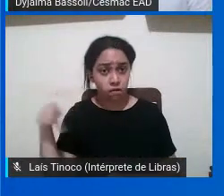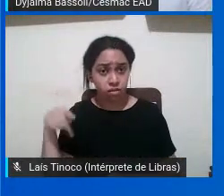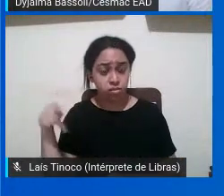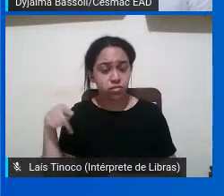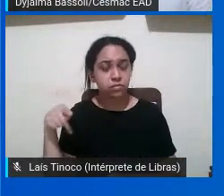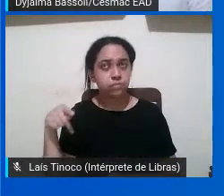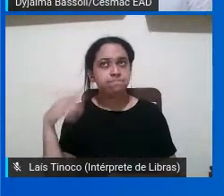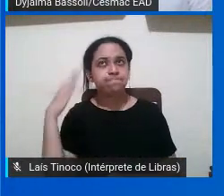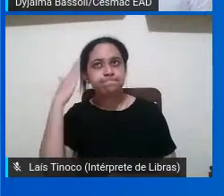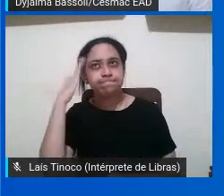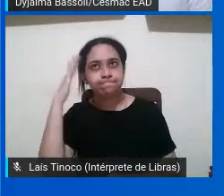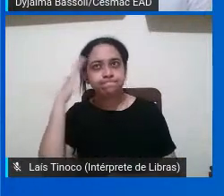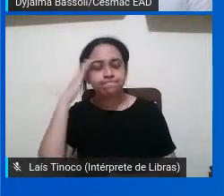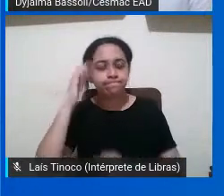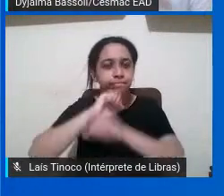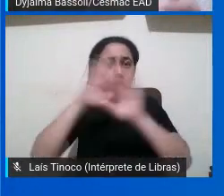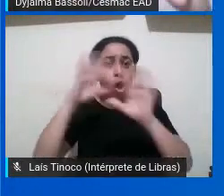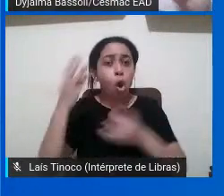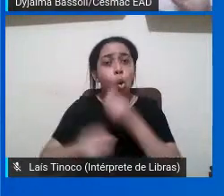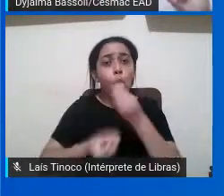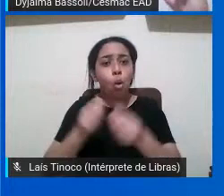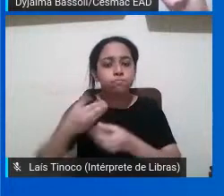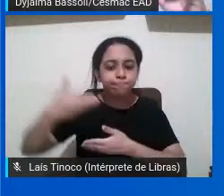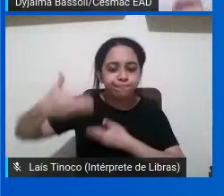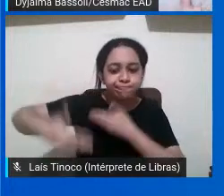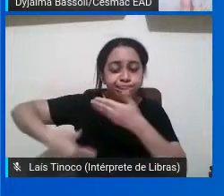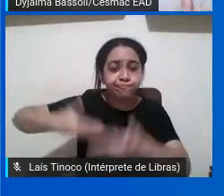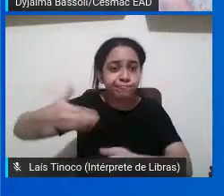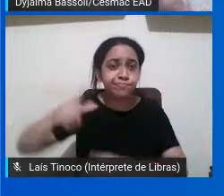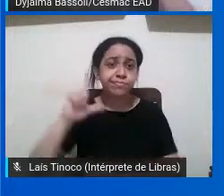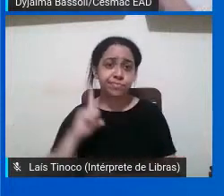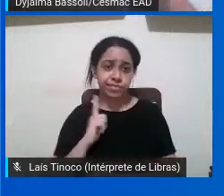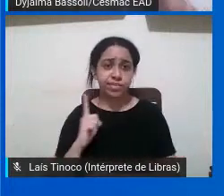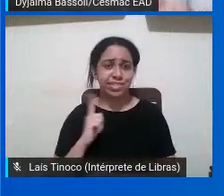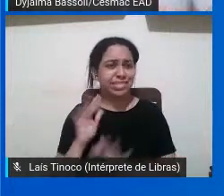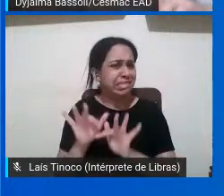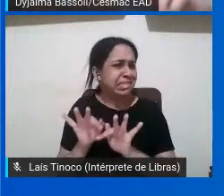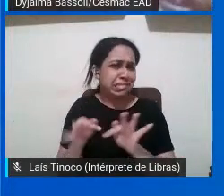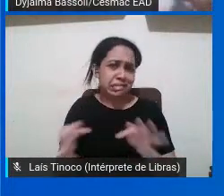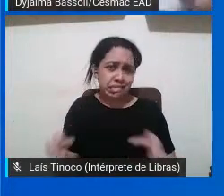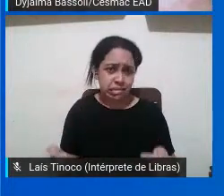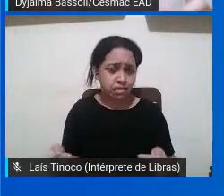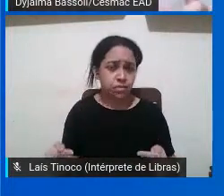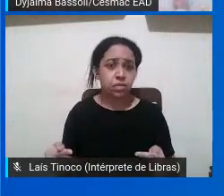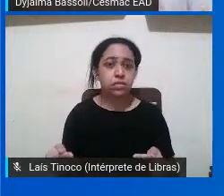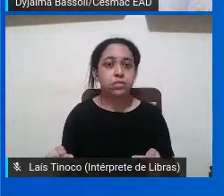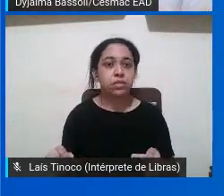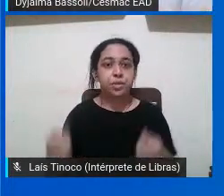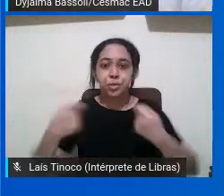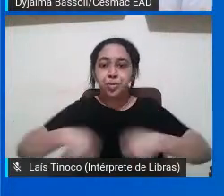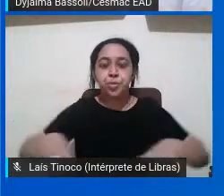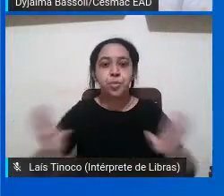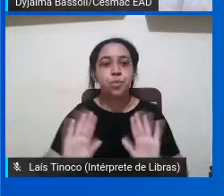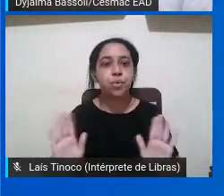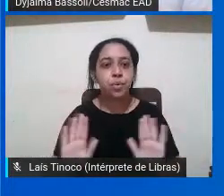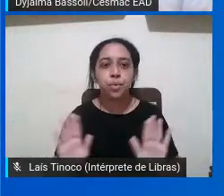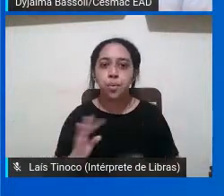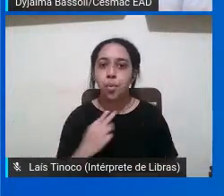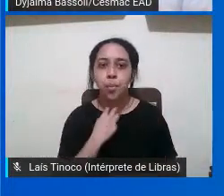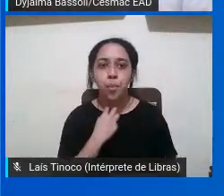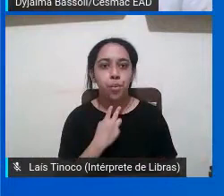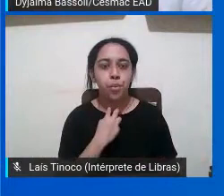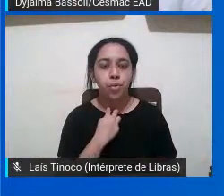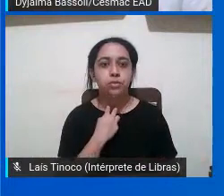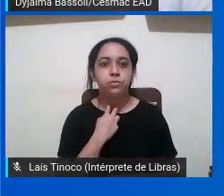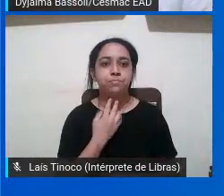vai ser construído para isso nós temos um processo simples nós não podemos abusar da da